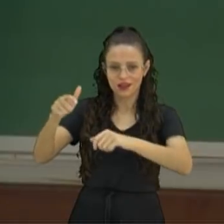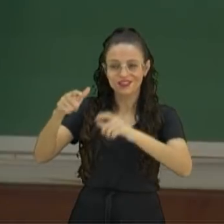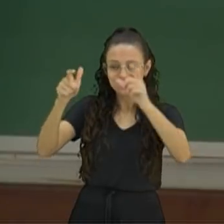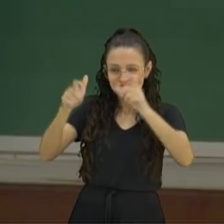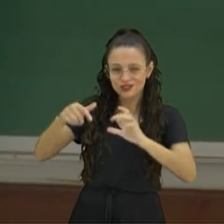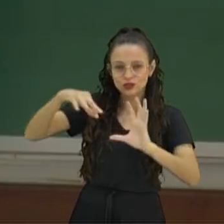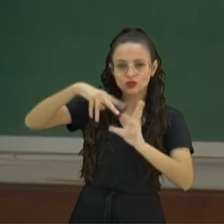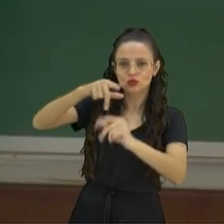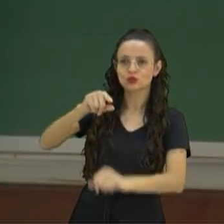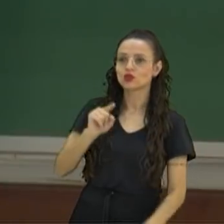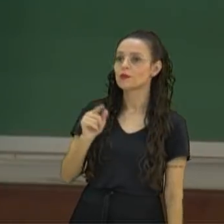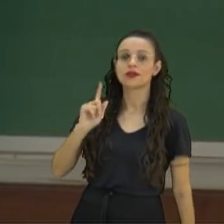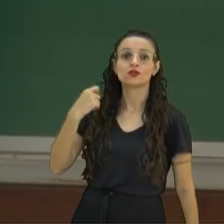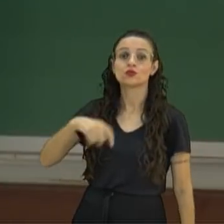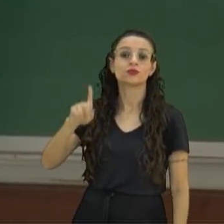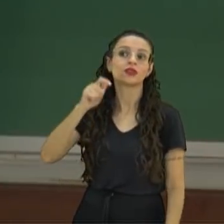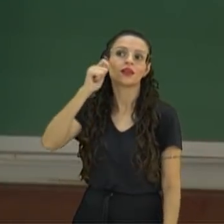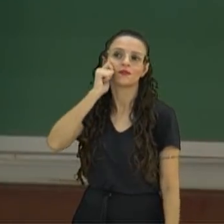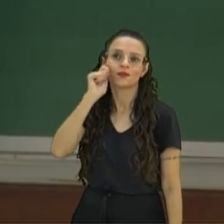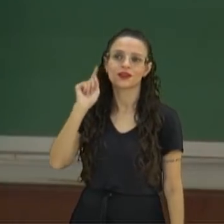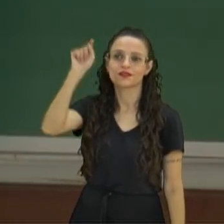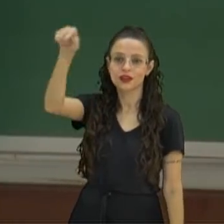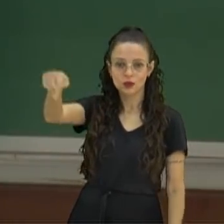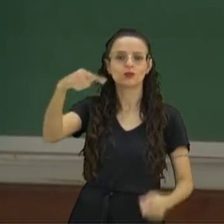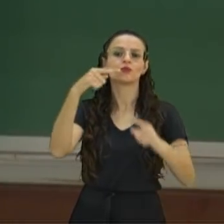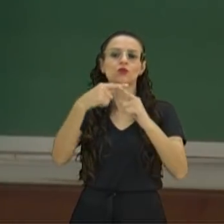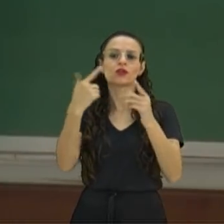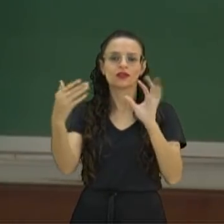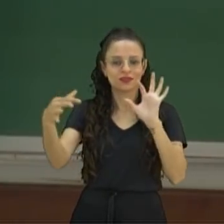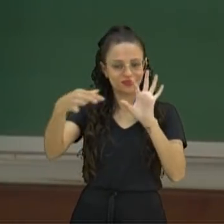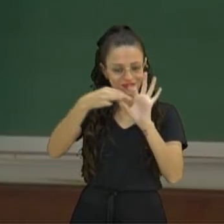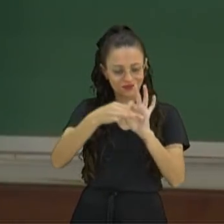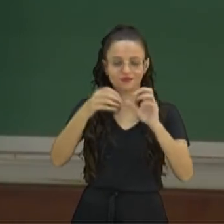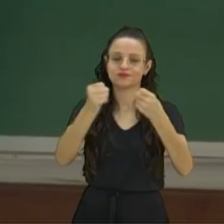propriamente, a partir do quê? A partir da cartografia,